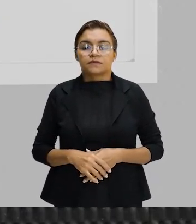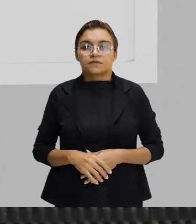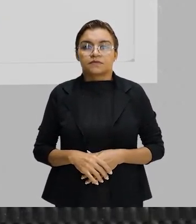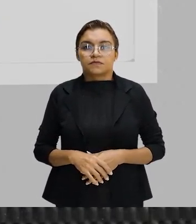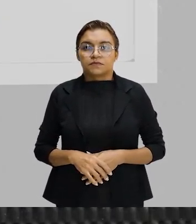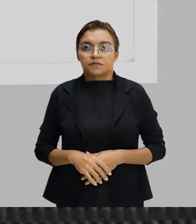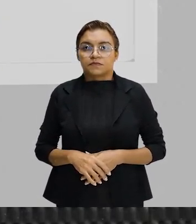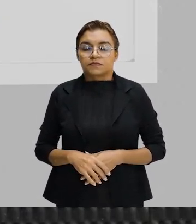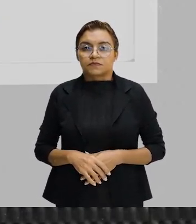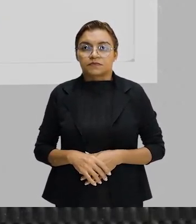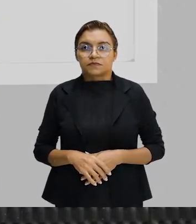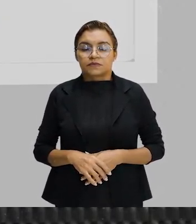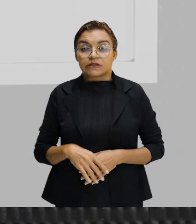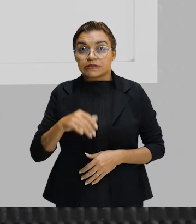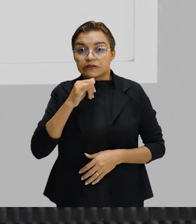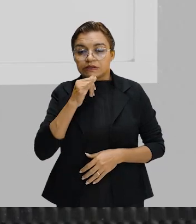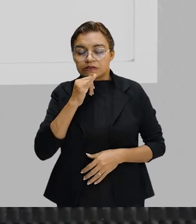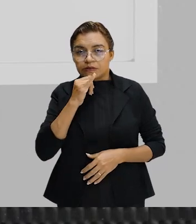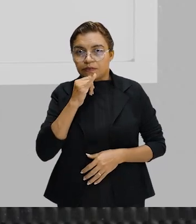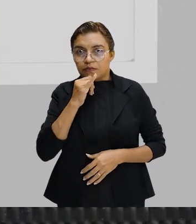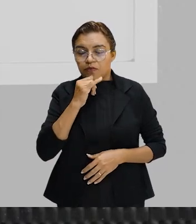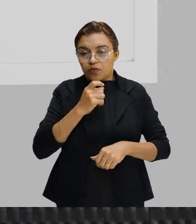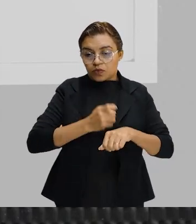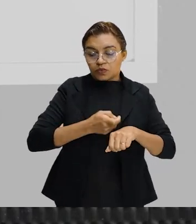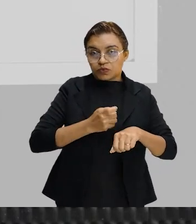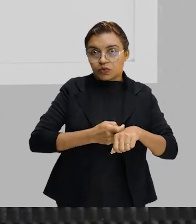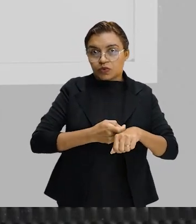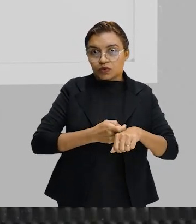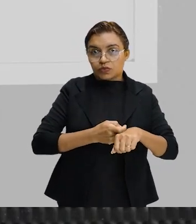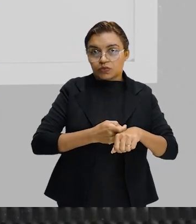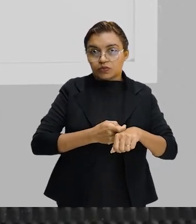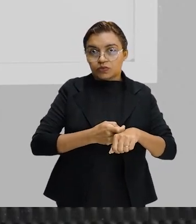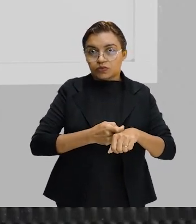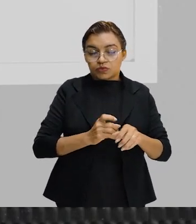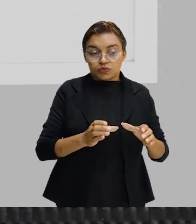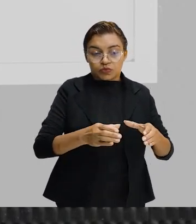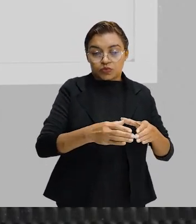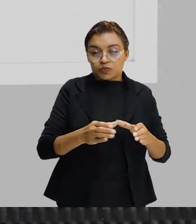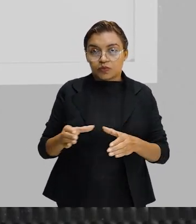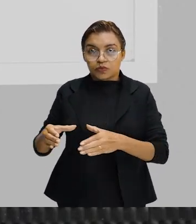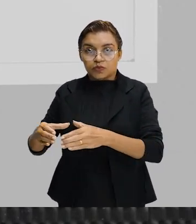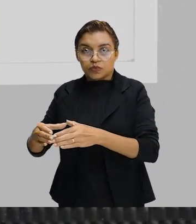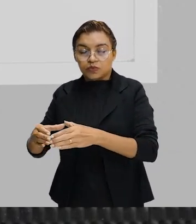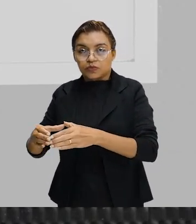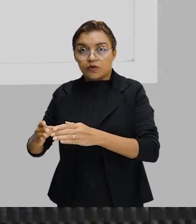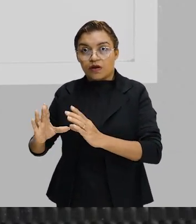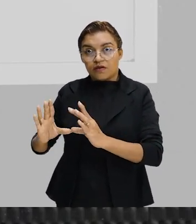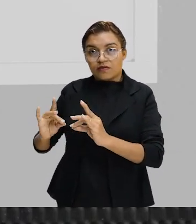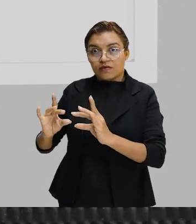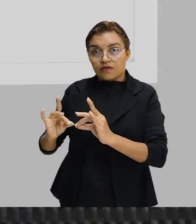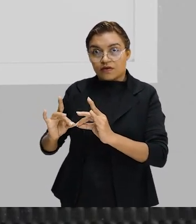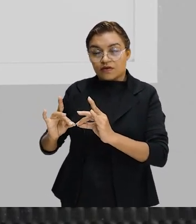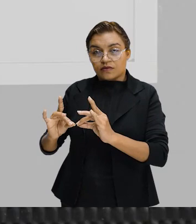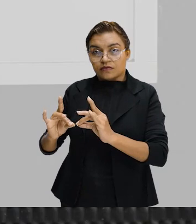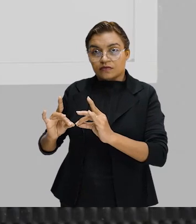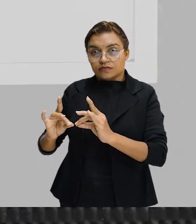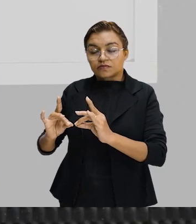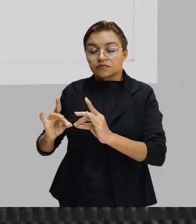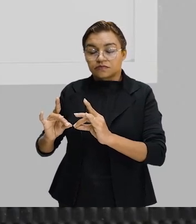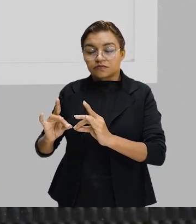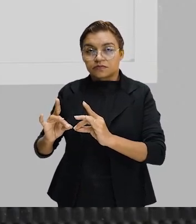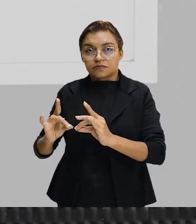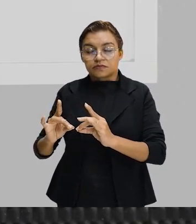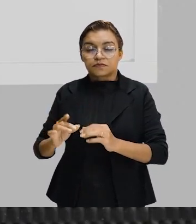sólido, ele vai se diferenciar do fluido, Nós temos dois grandes grupos, sólidos e fluidos, certo? A gente já vai entender o porquê